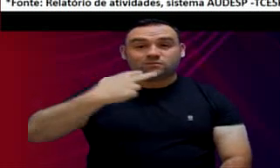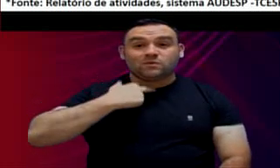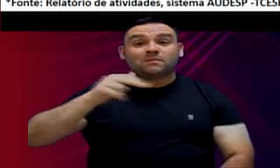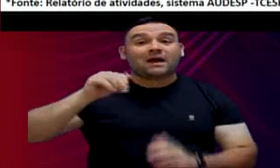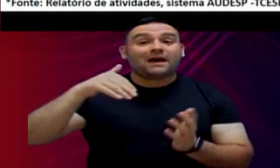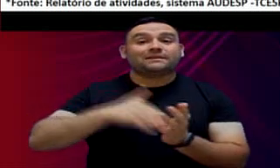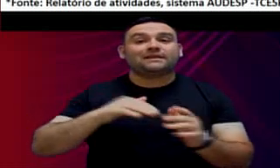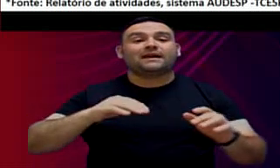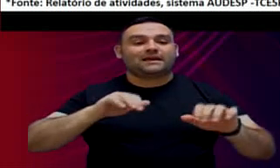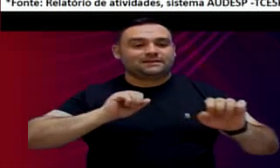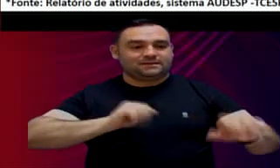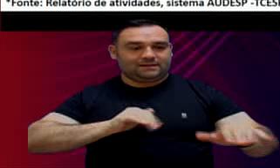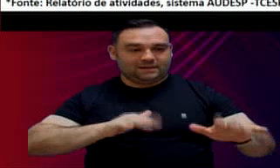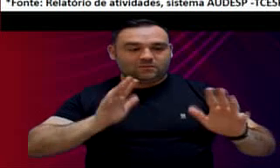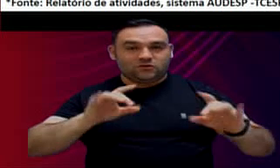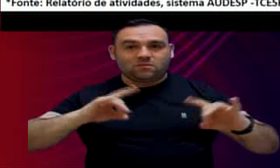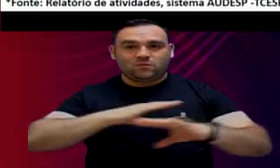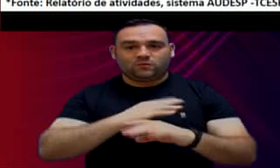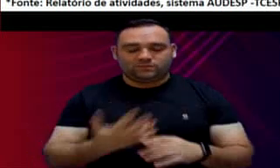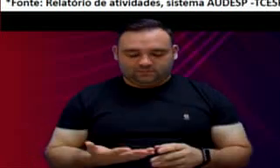tenha isso já pronto